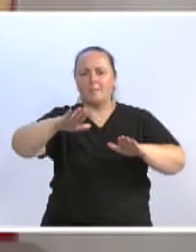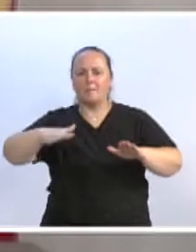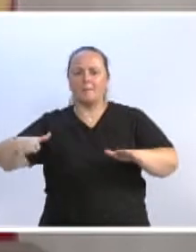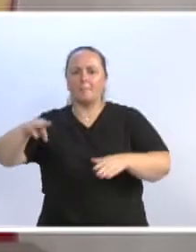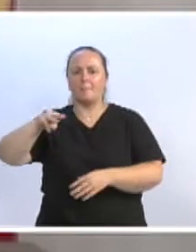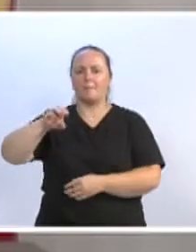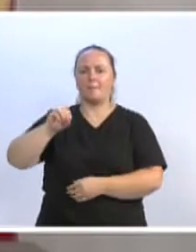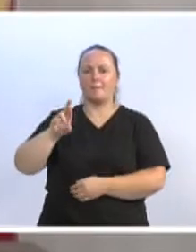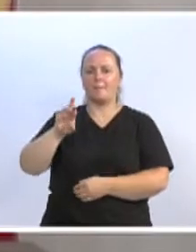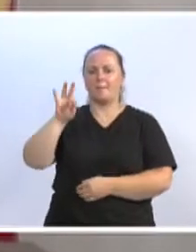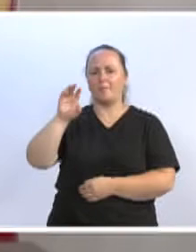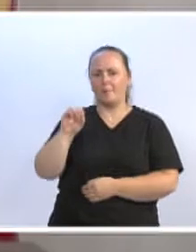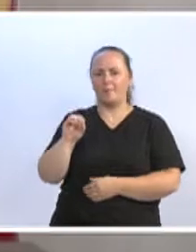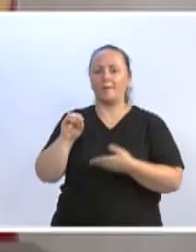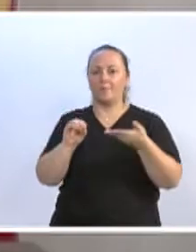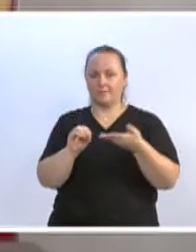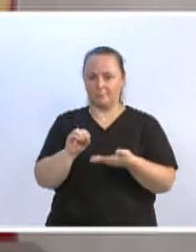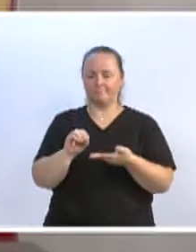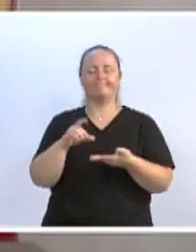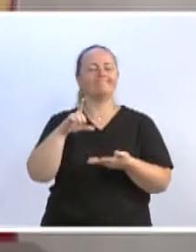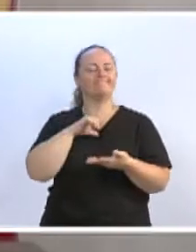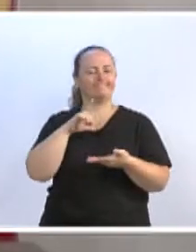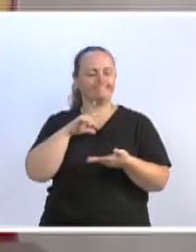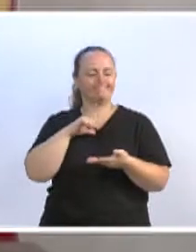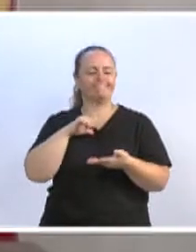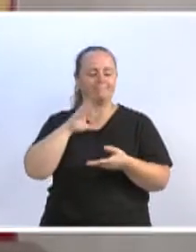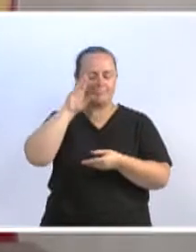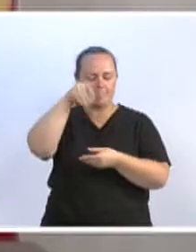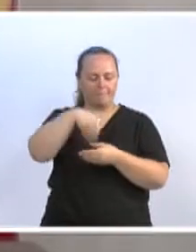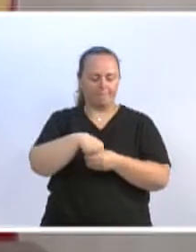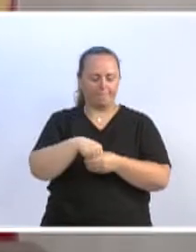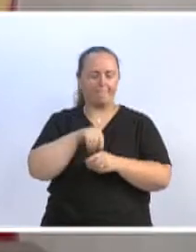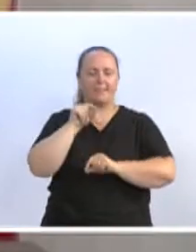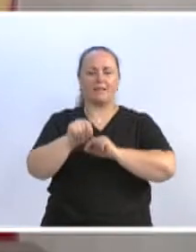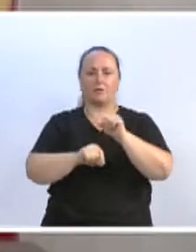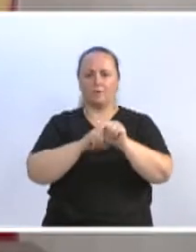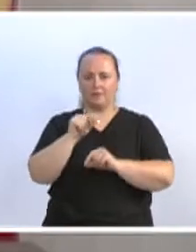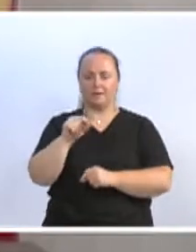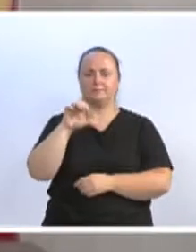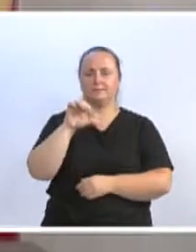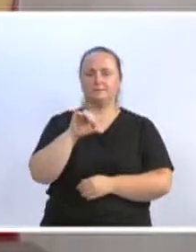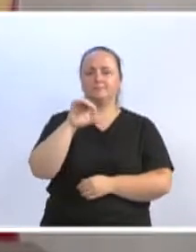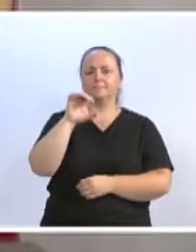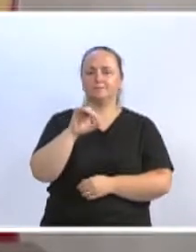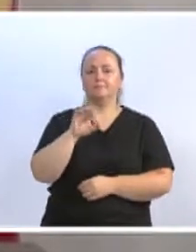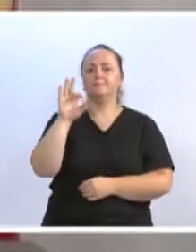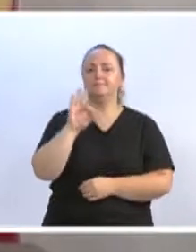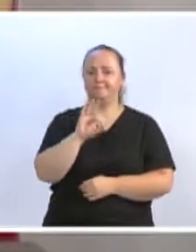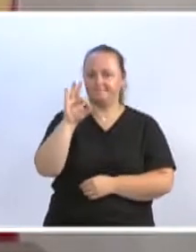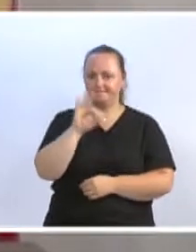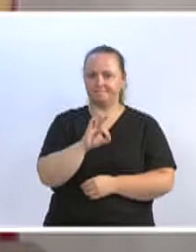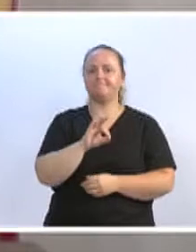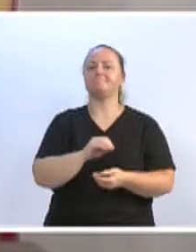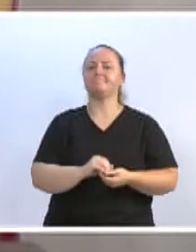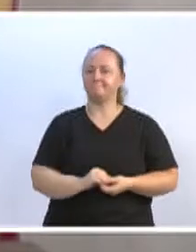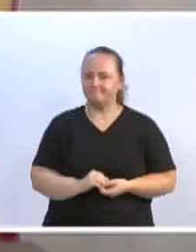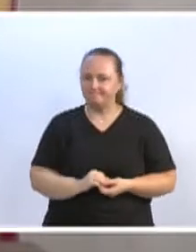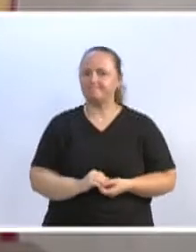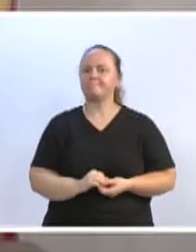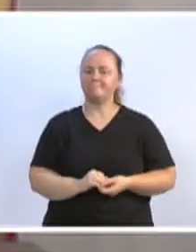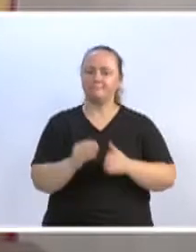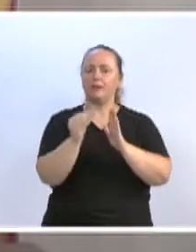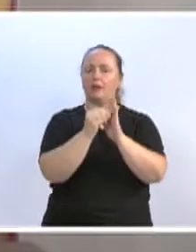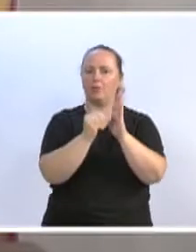aquelas cópias continham cerca de 90% de todo o conteúdo do